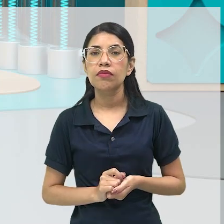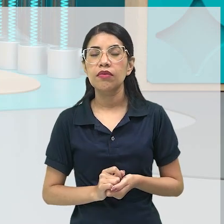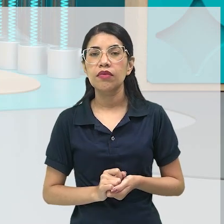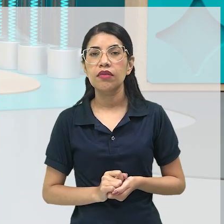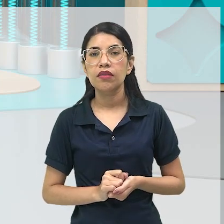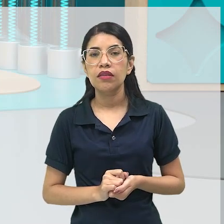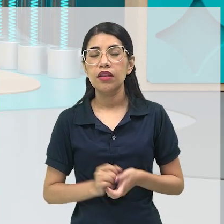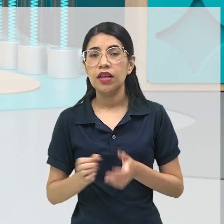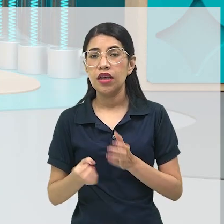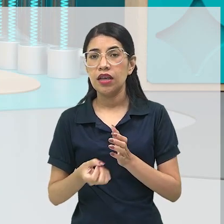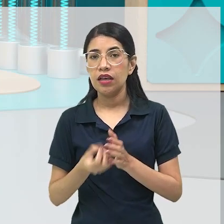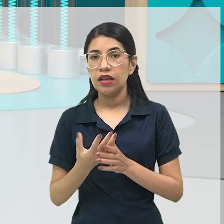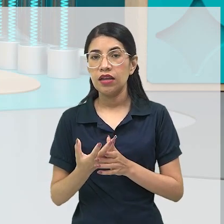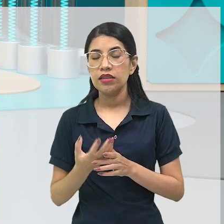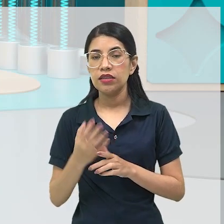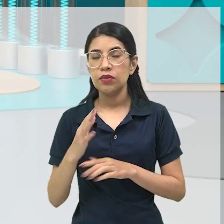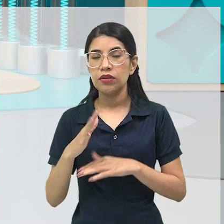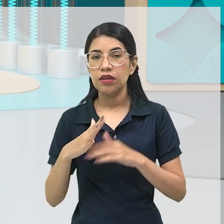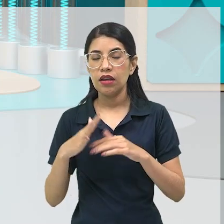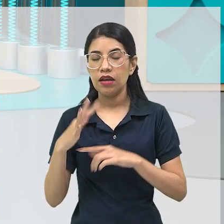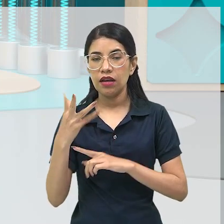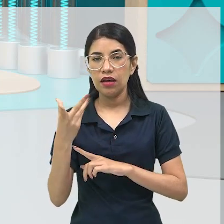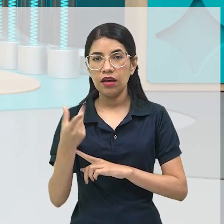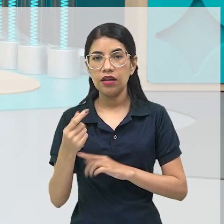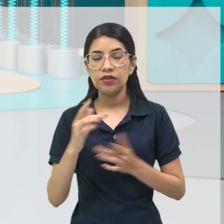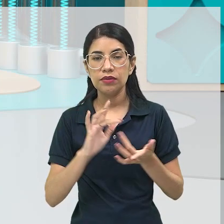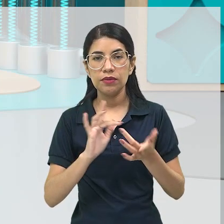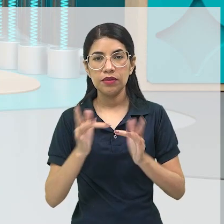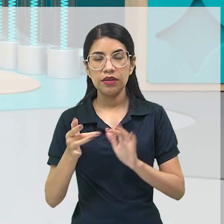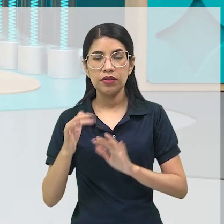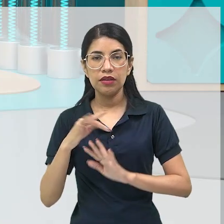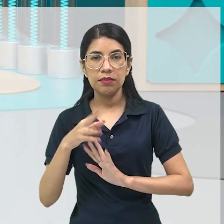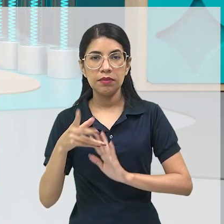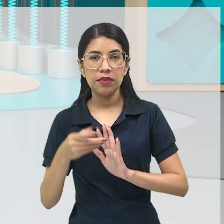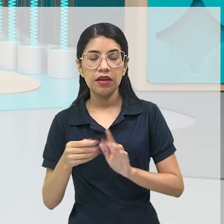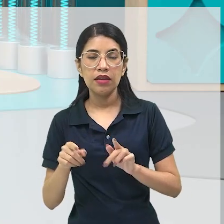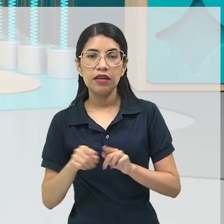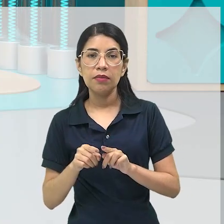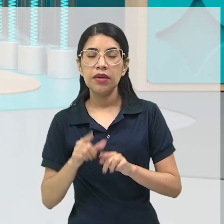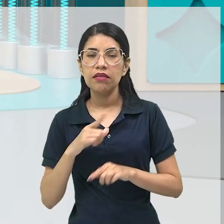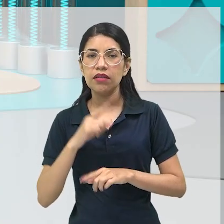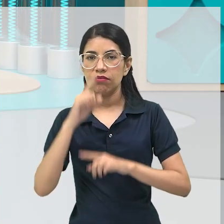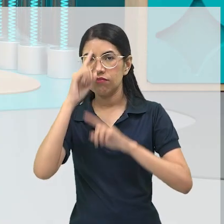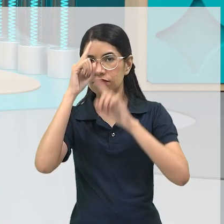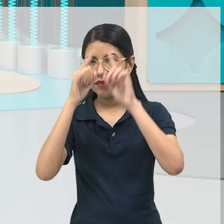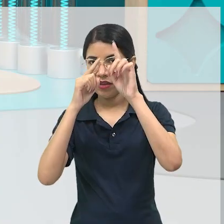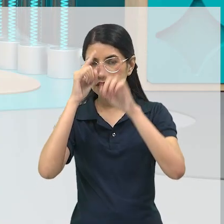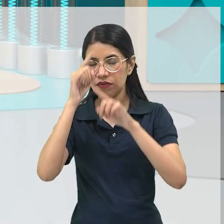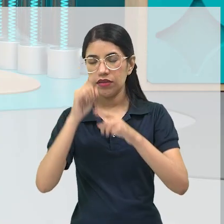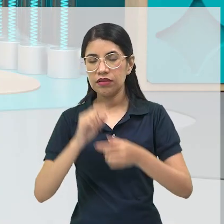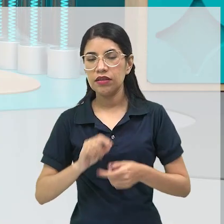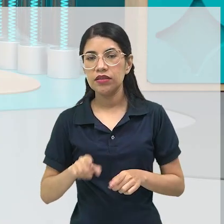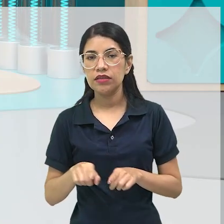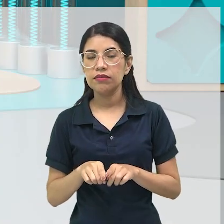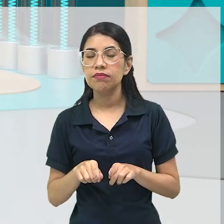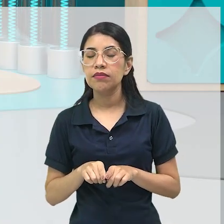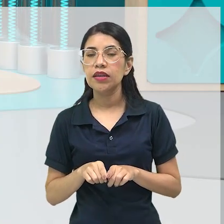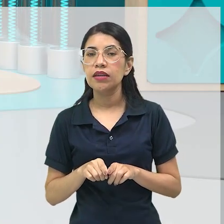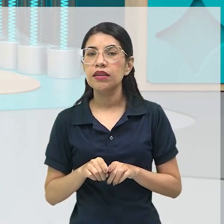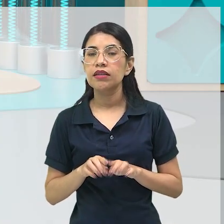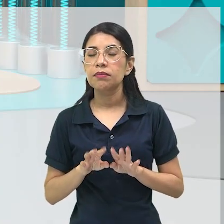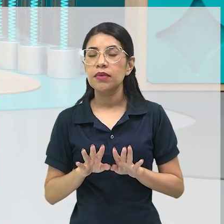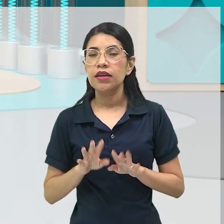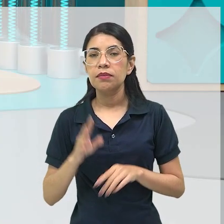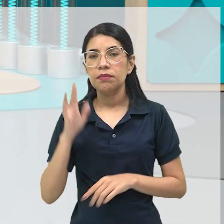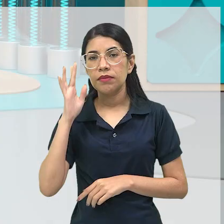dessa criação artística dentro do nosso contexto, também há muita criatividade. Então, é pensar que